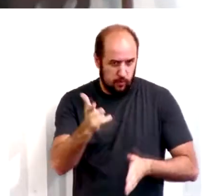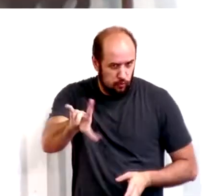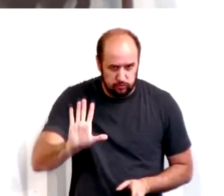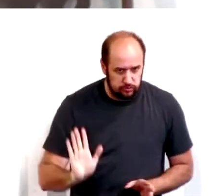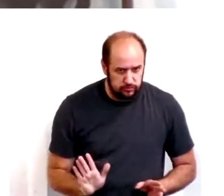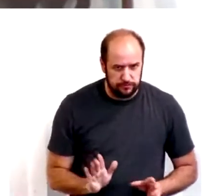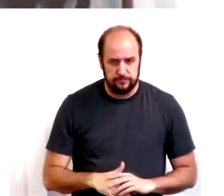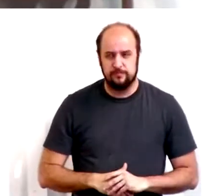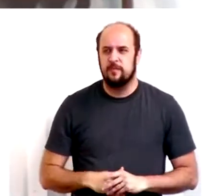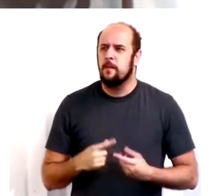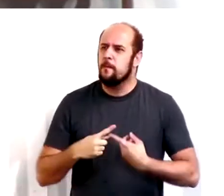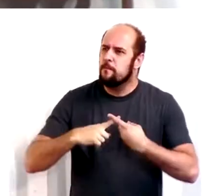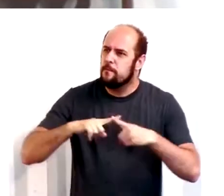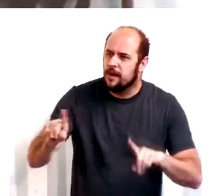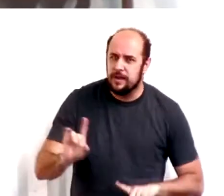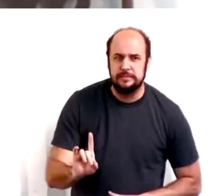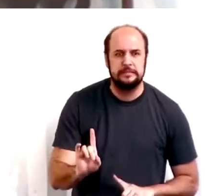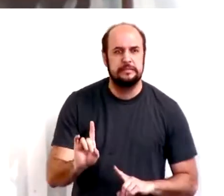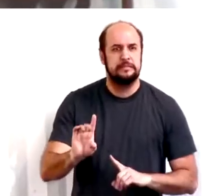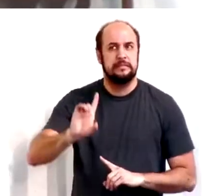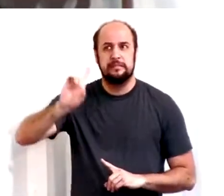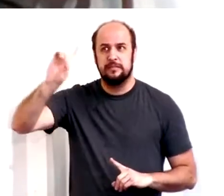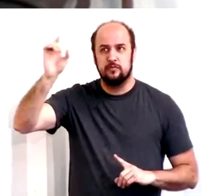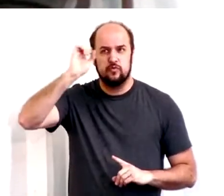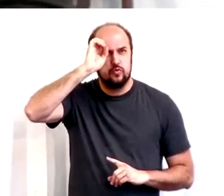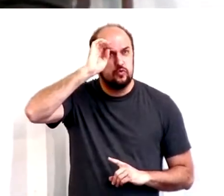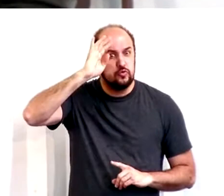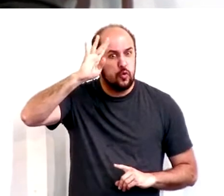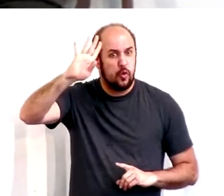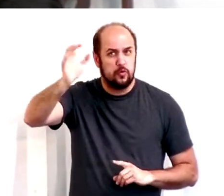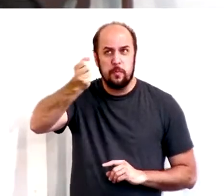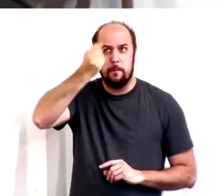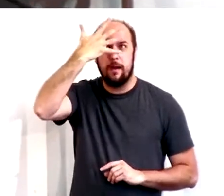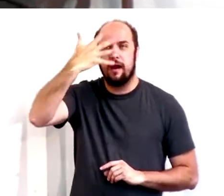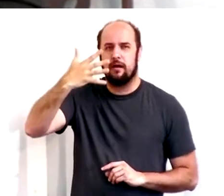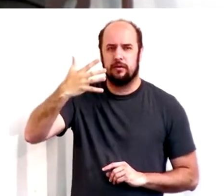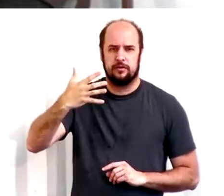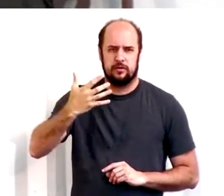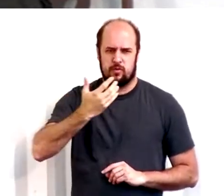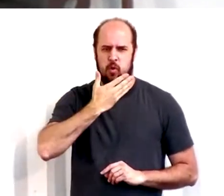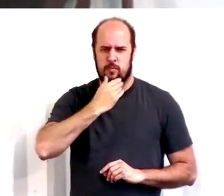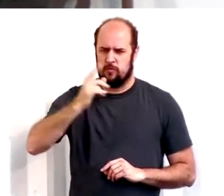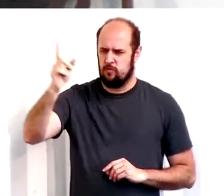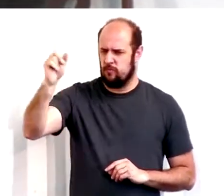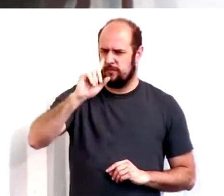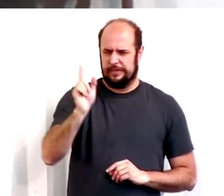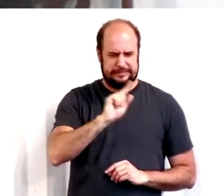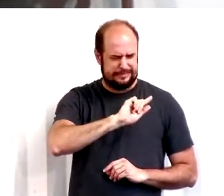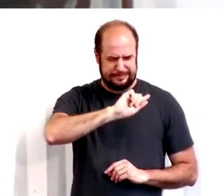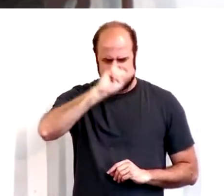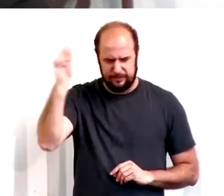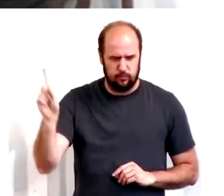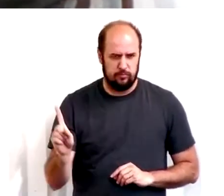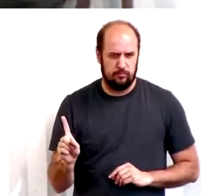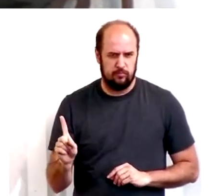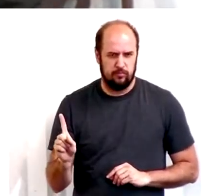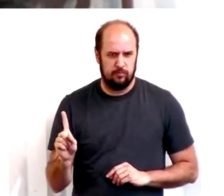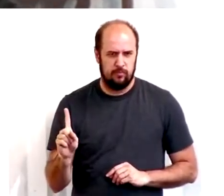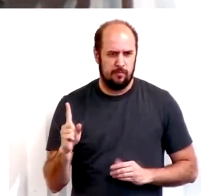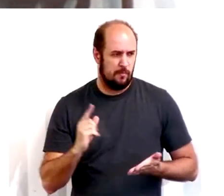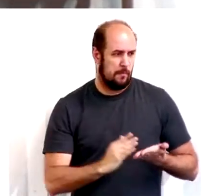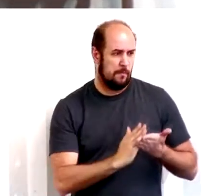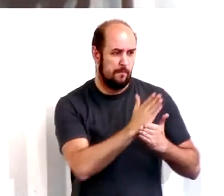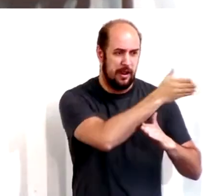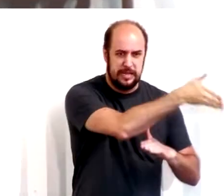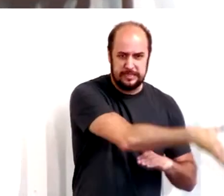mas Deus aparece a ele em sonho, através de um varão, e diz: não, passe